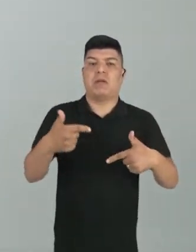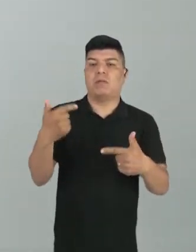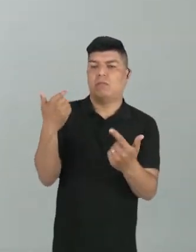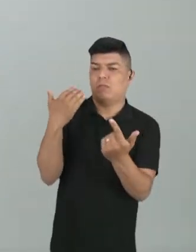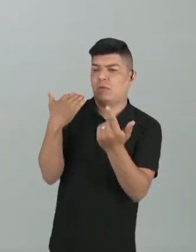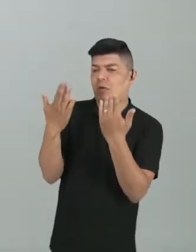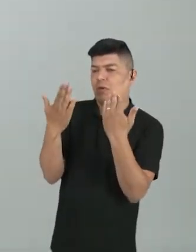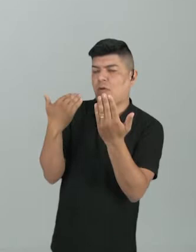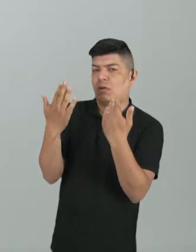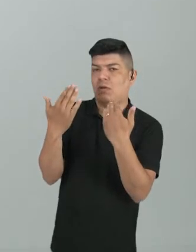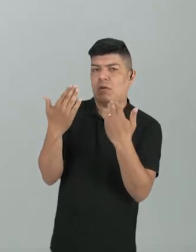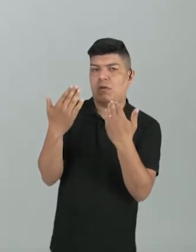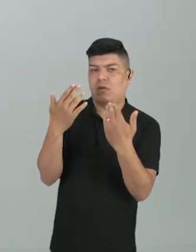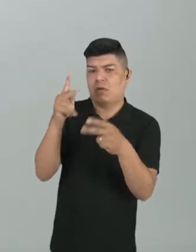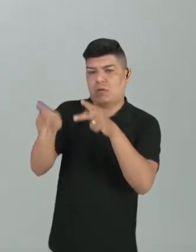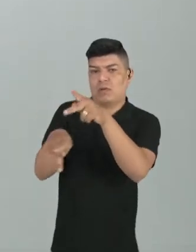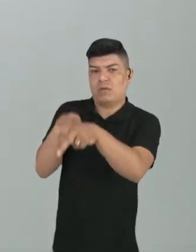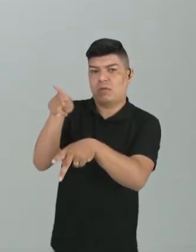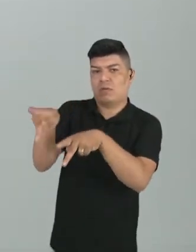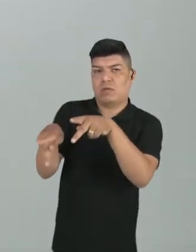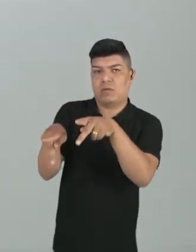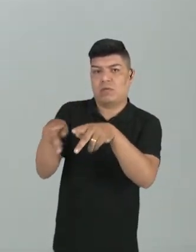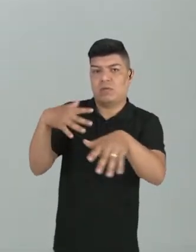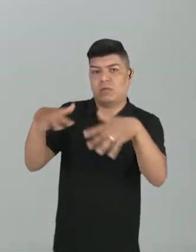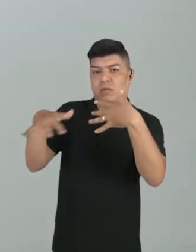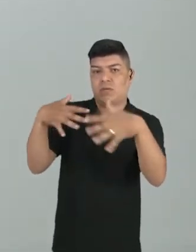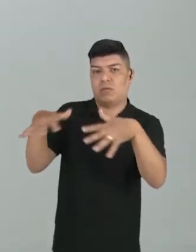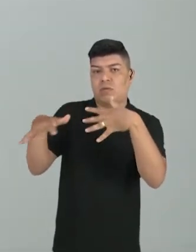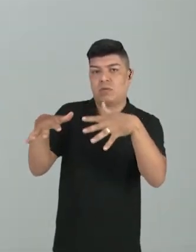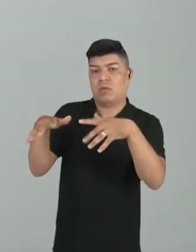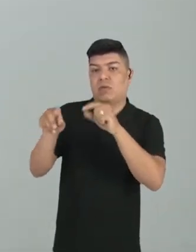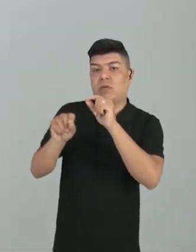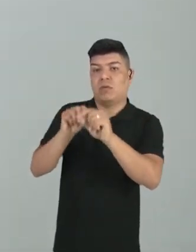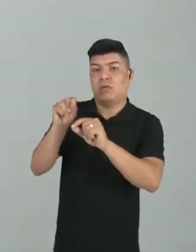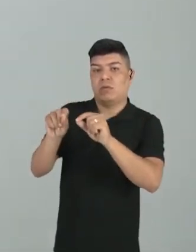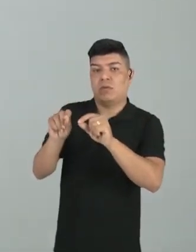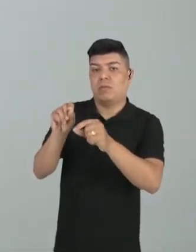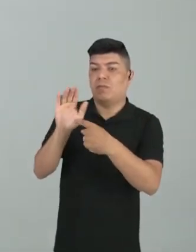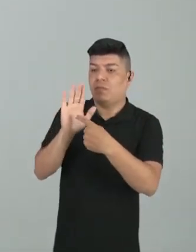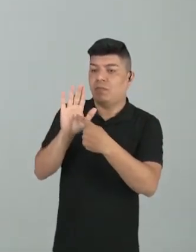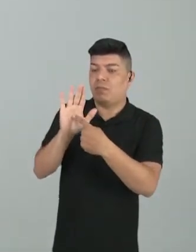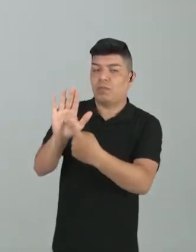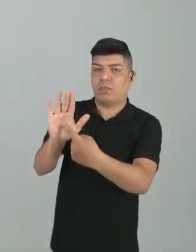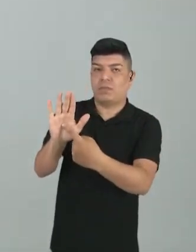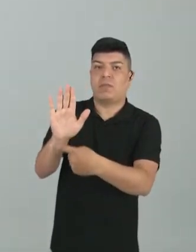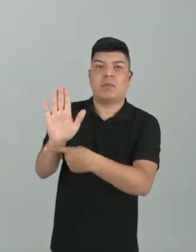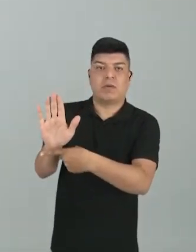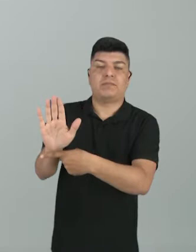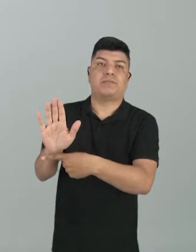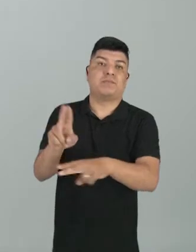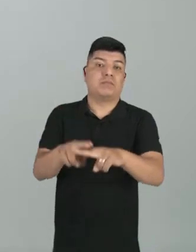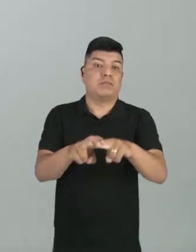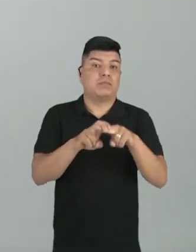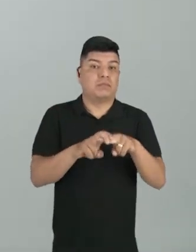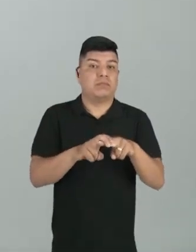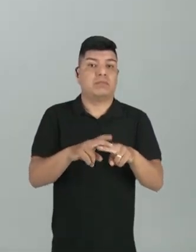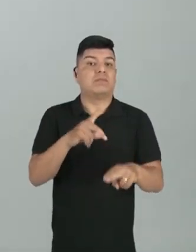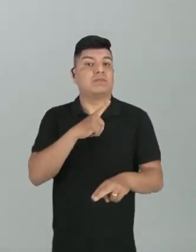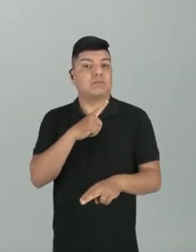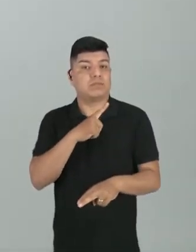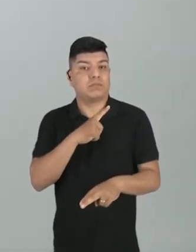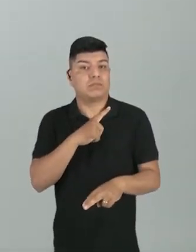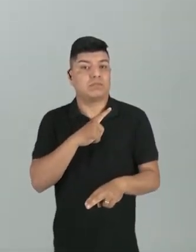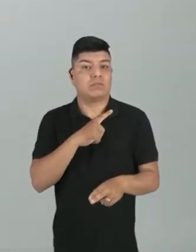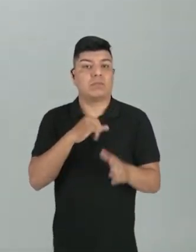com o público, digamos assim, que aquele movimento ele acaba representando. Por isso que nós temos